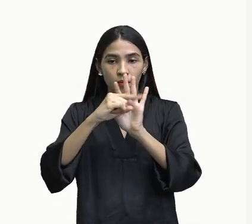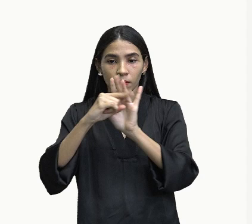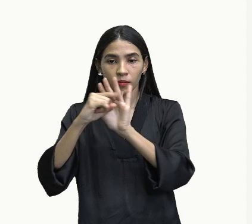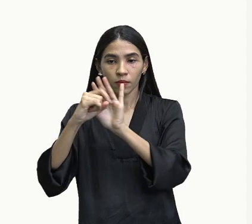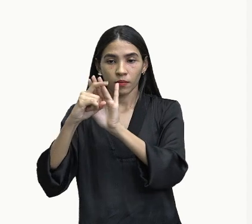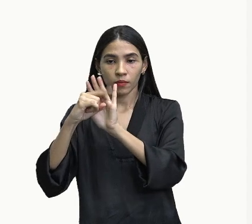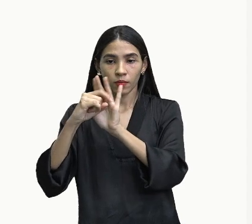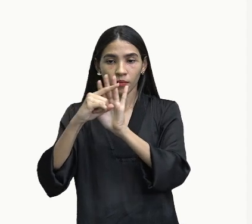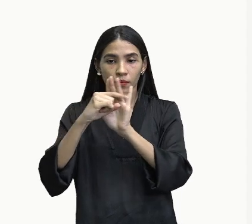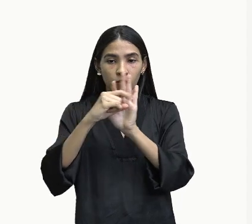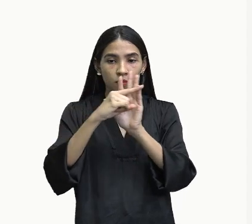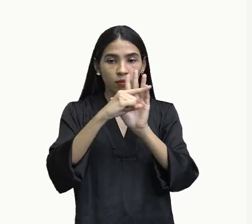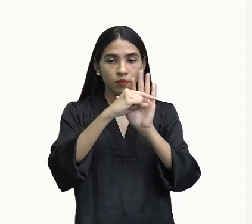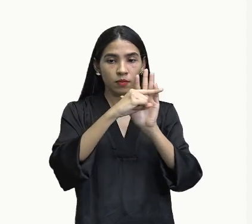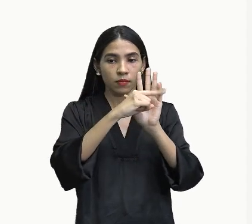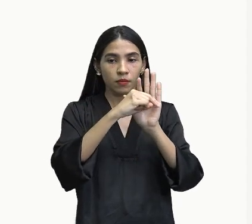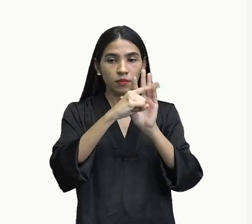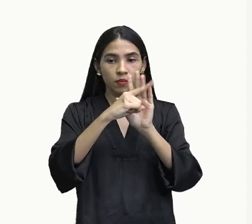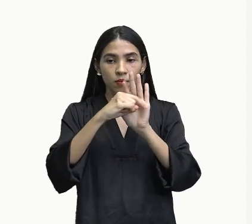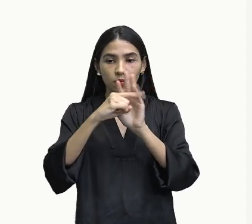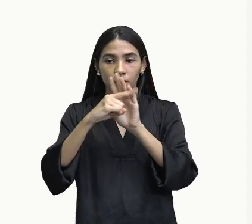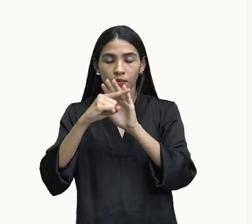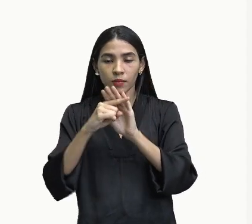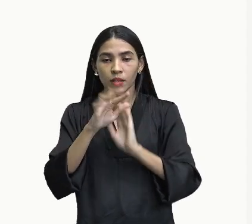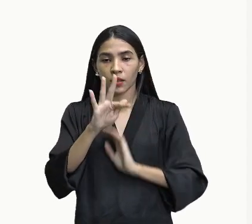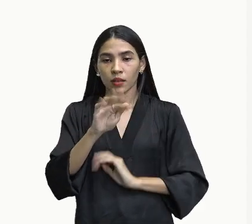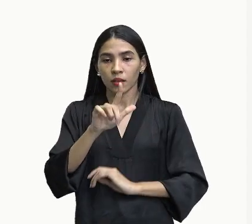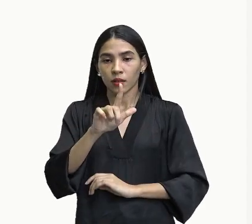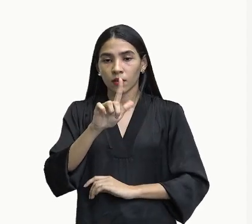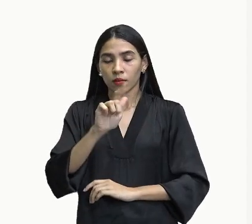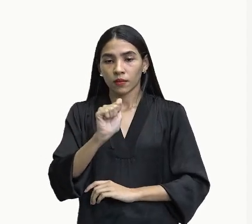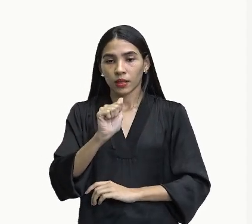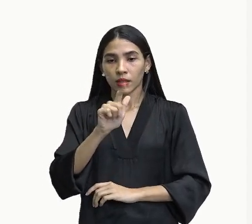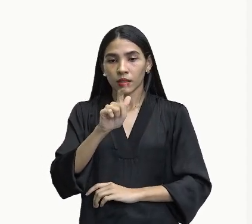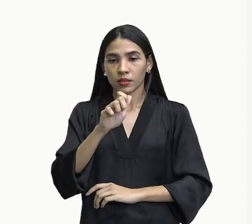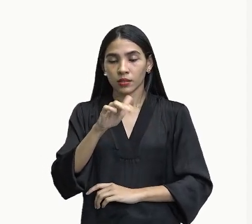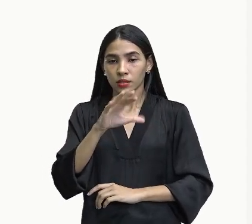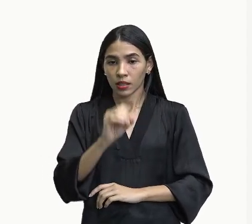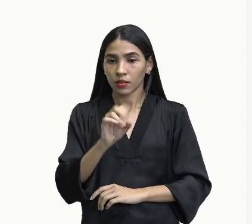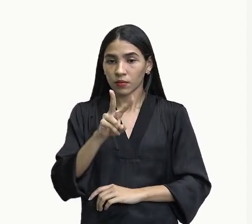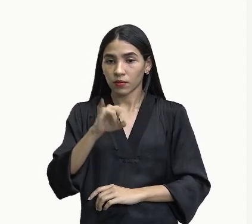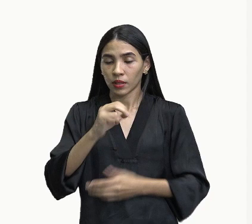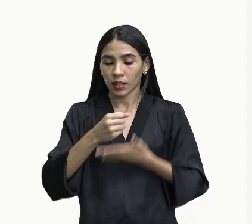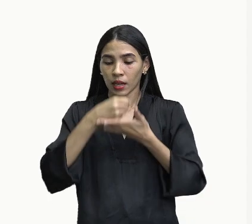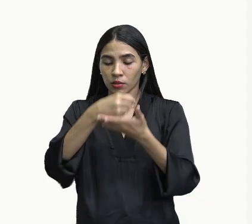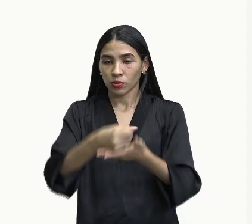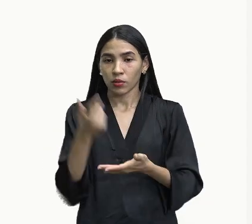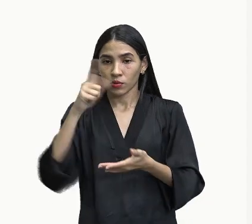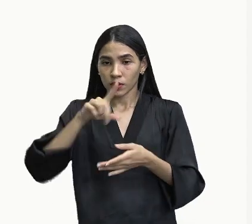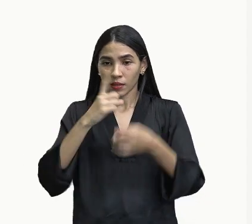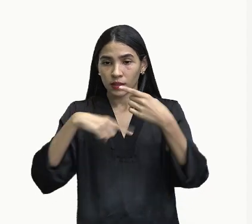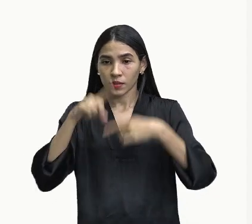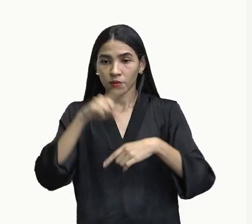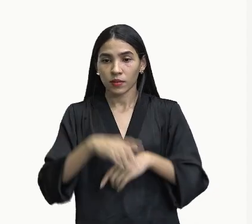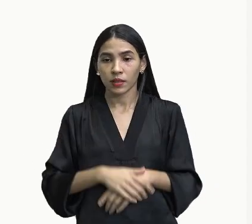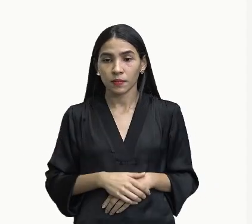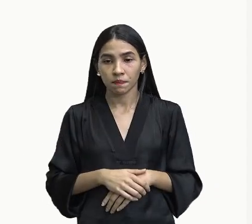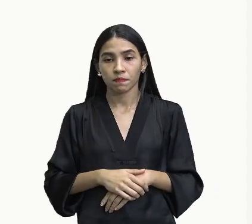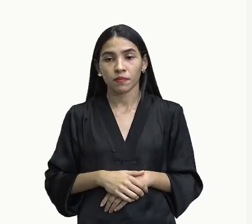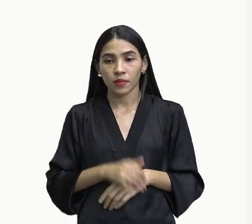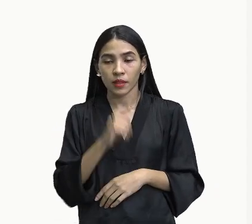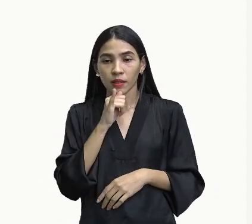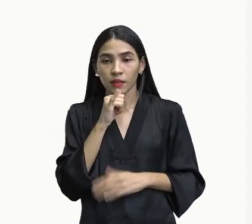uns flagelinhos que vão ajudar a esse indivíduo se desenvolver, e quando ele estiver numa fase